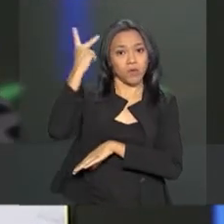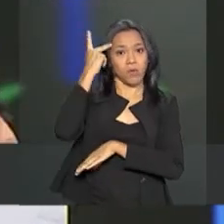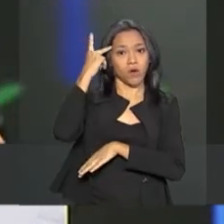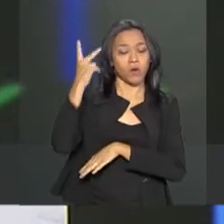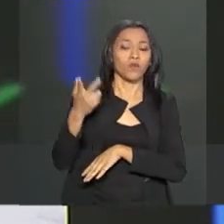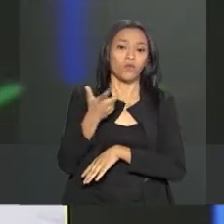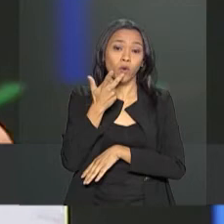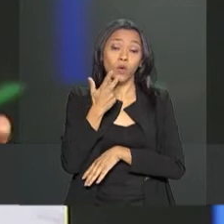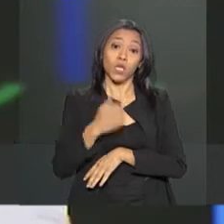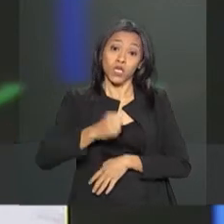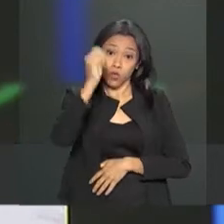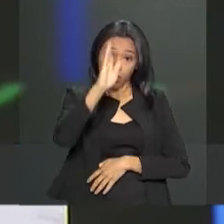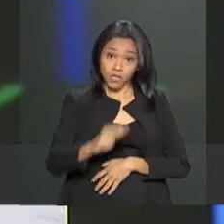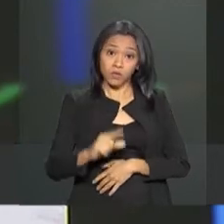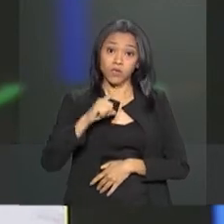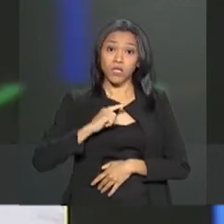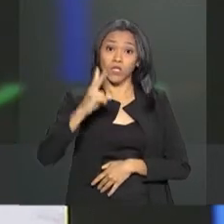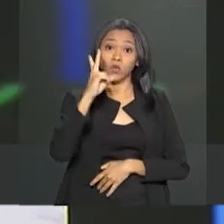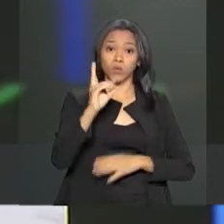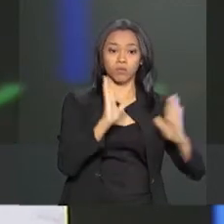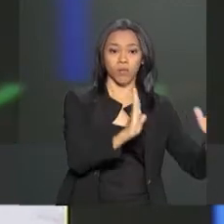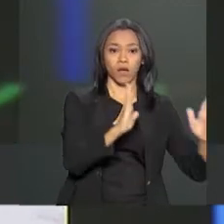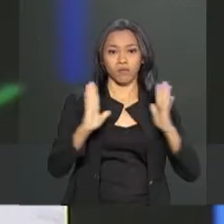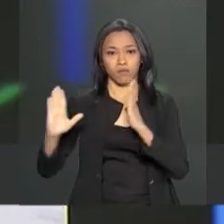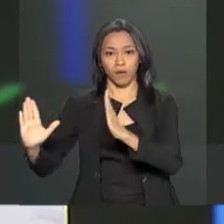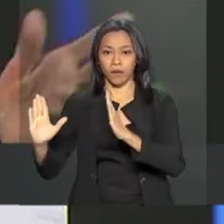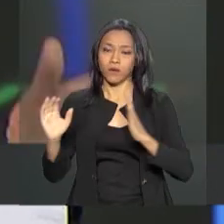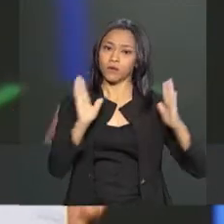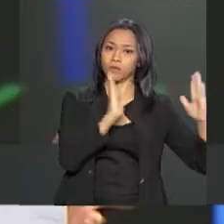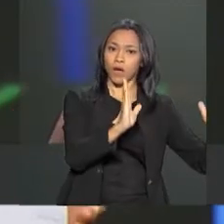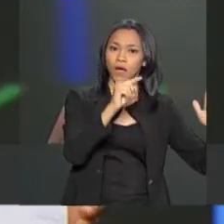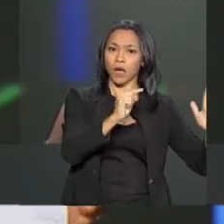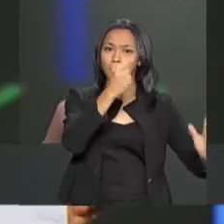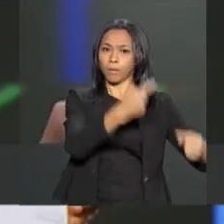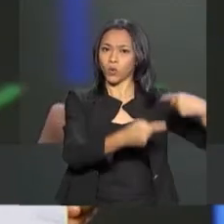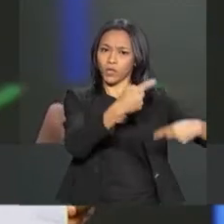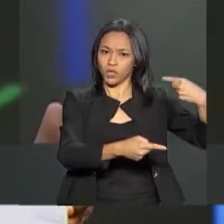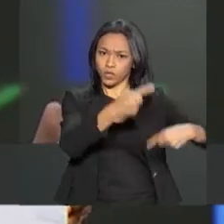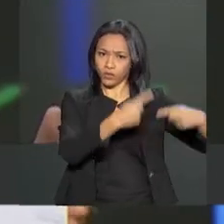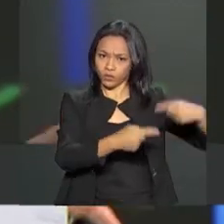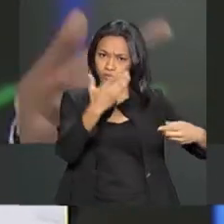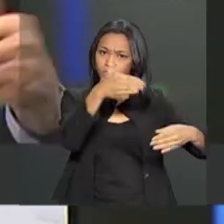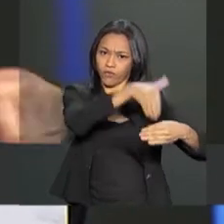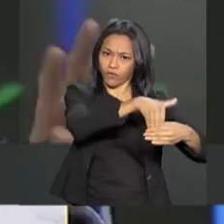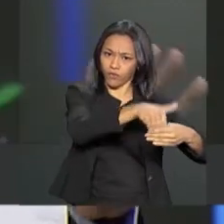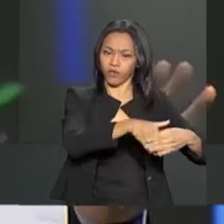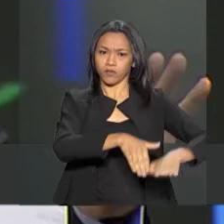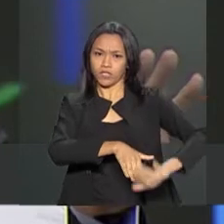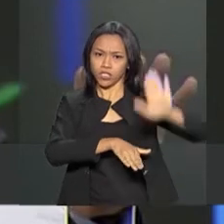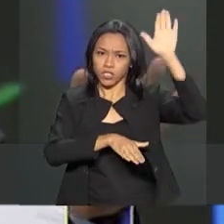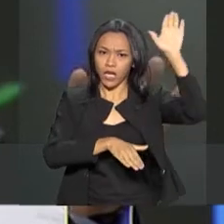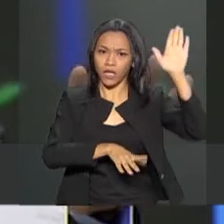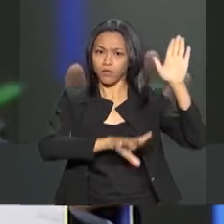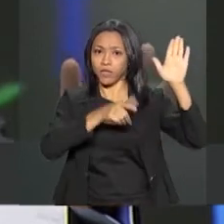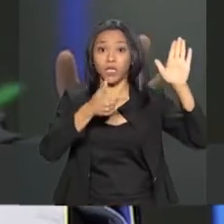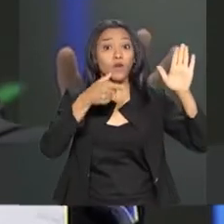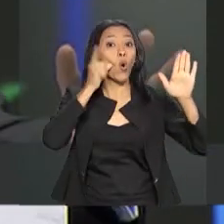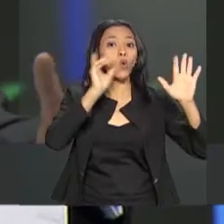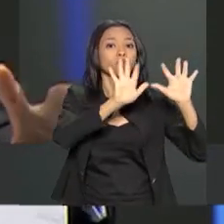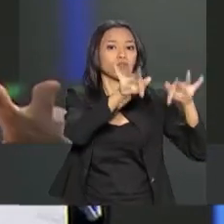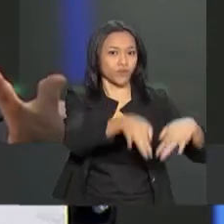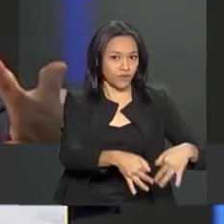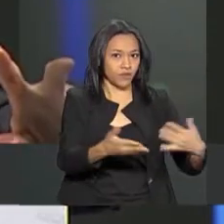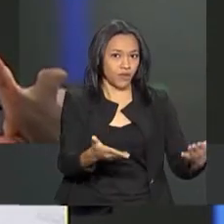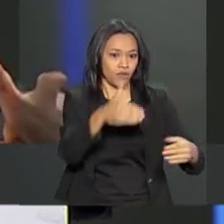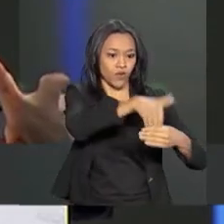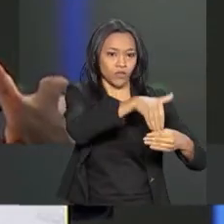dois momentos determinados, um momento político-eleitoral, que é este que terminou ontem, quando as